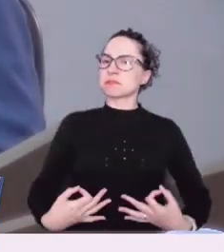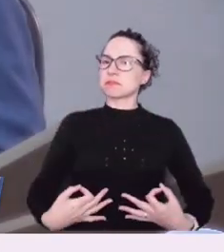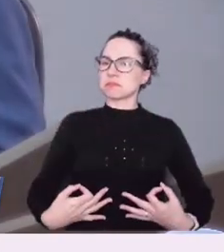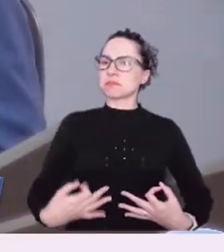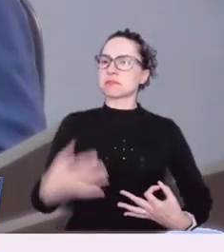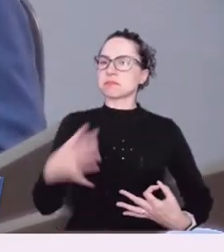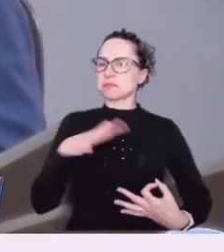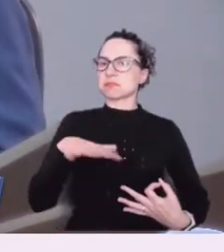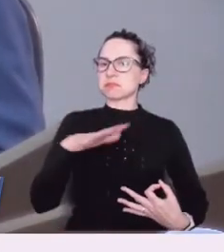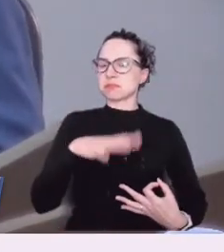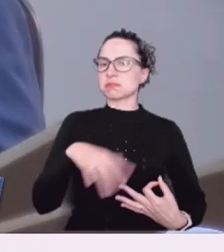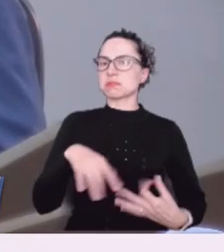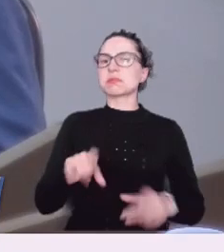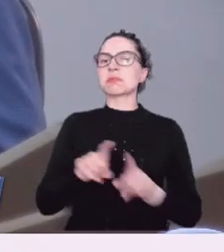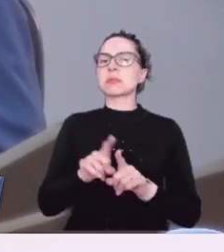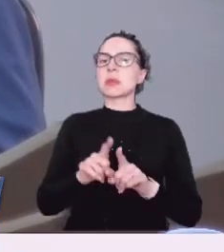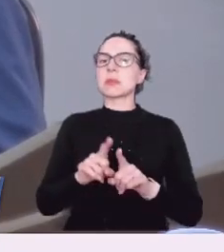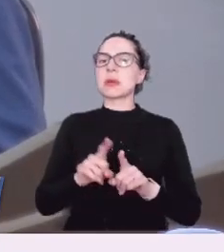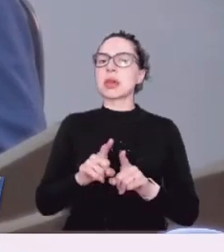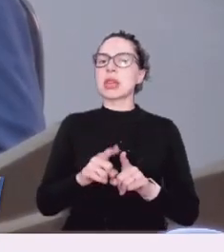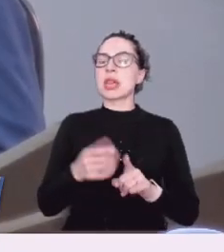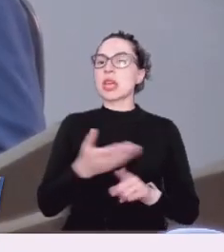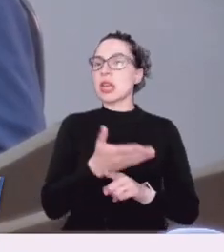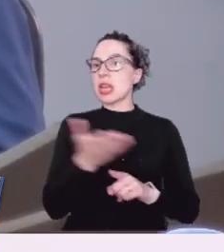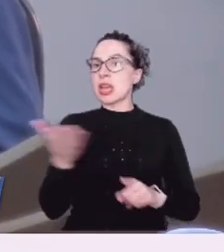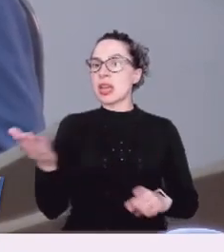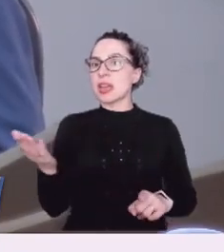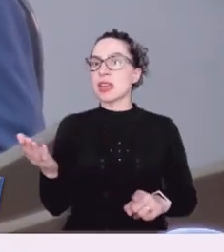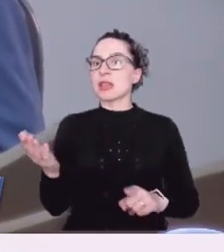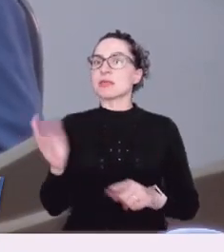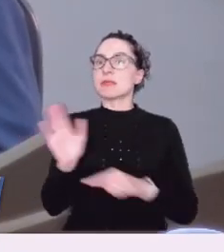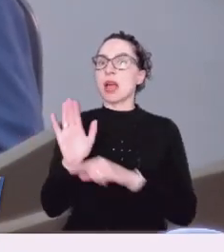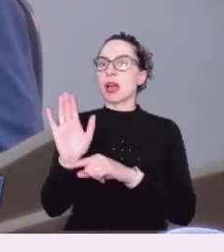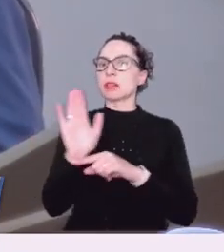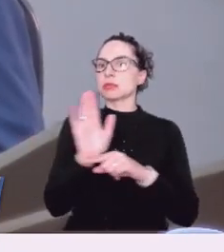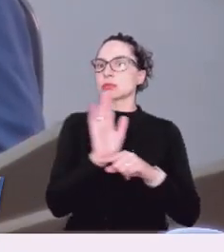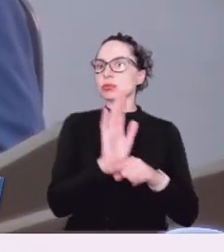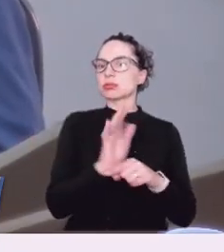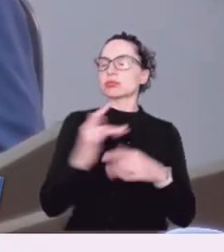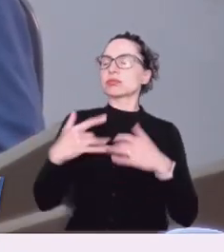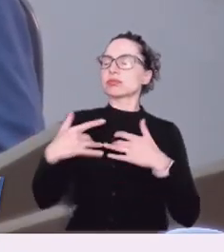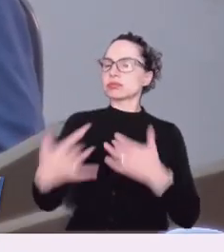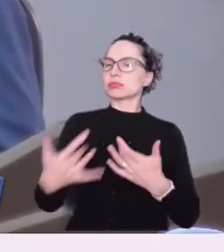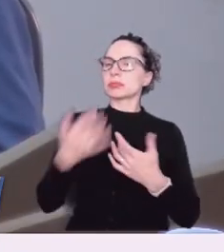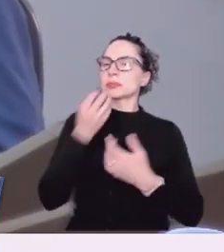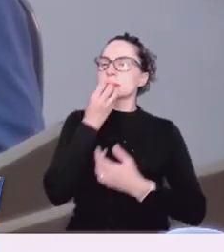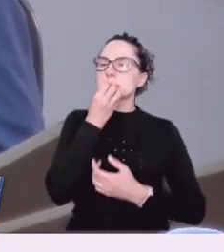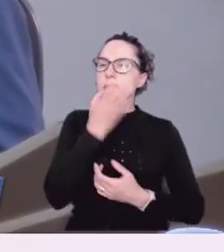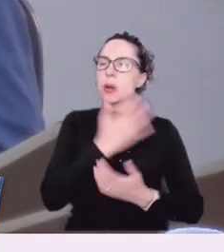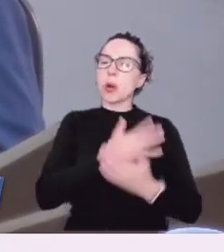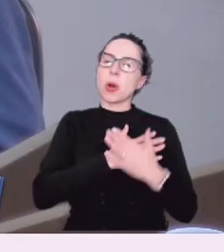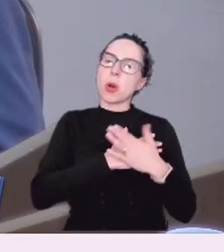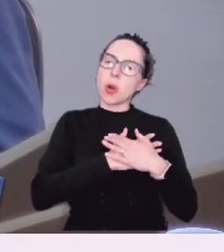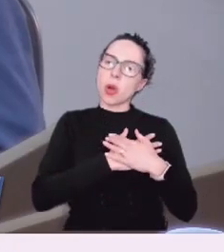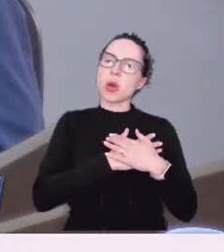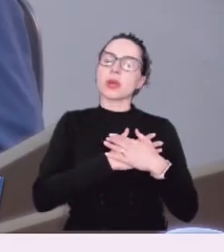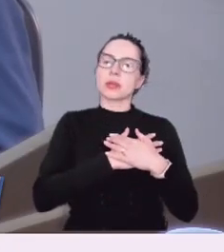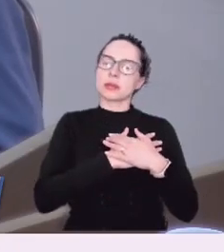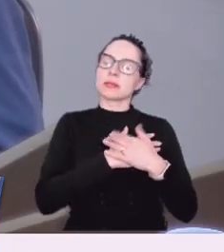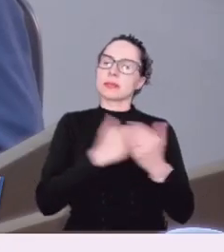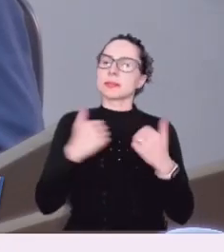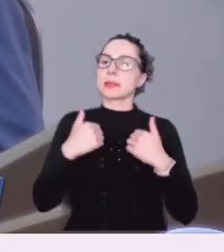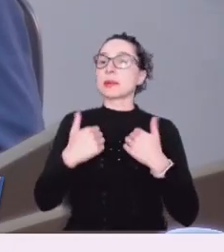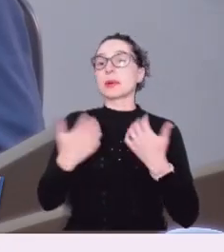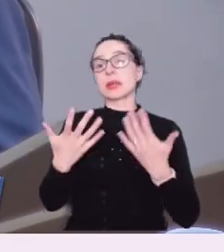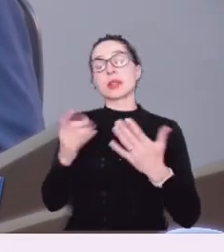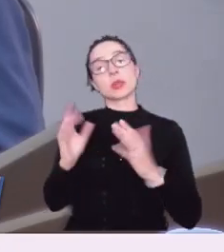e o tanto que esse pessoal ajuda os outros, são pessoas do bem. Então, eu queria só